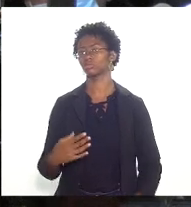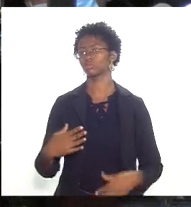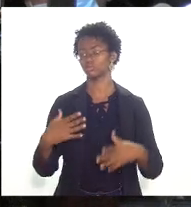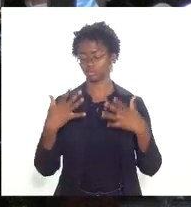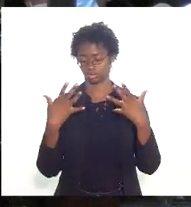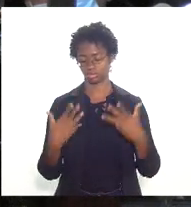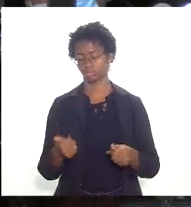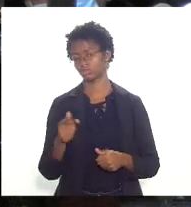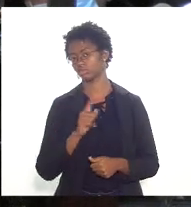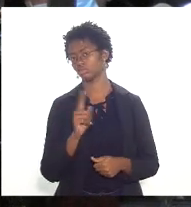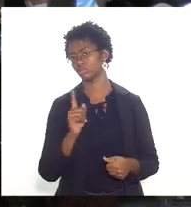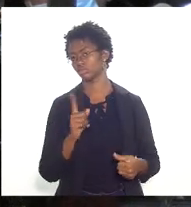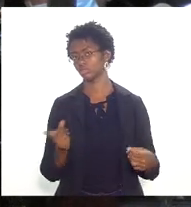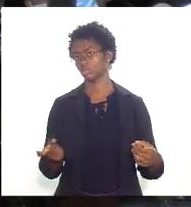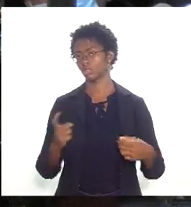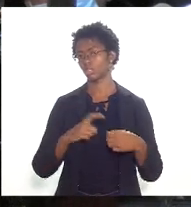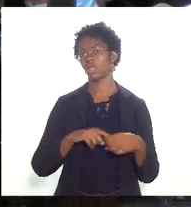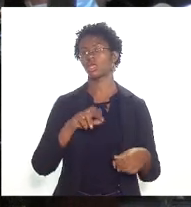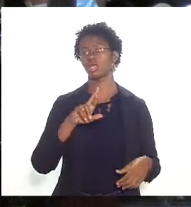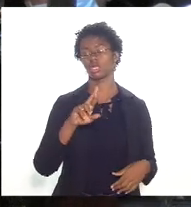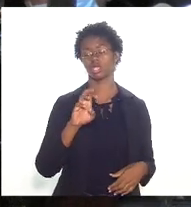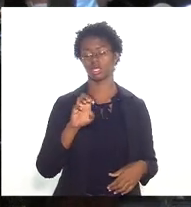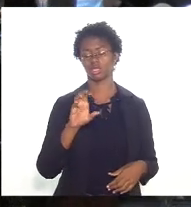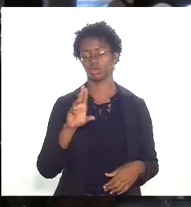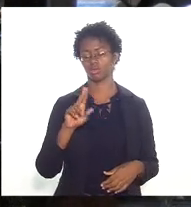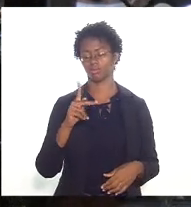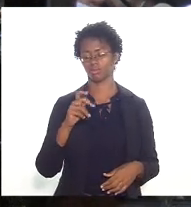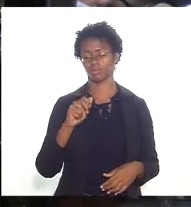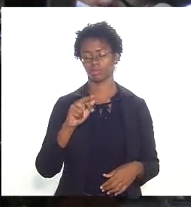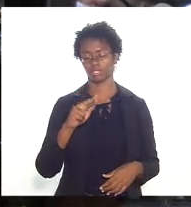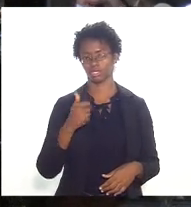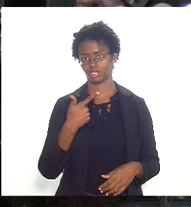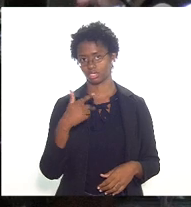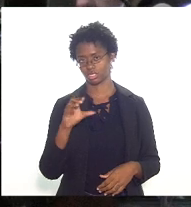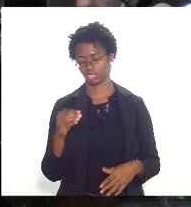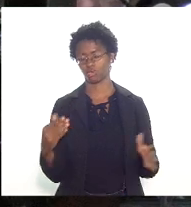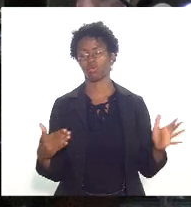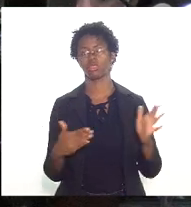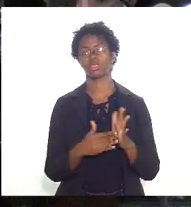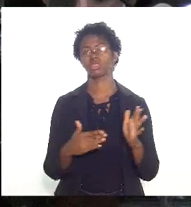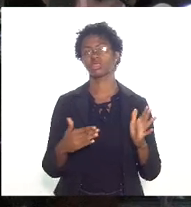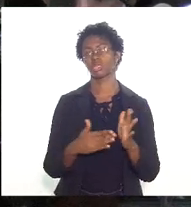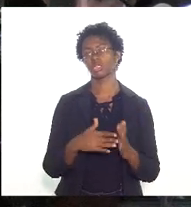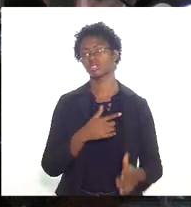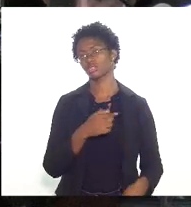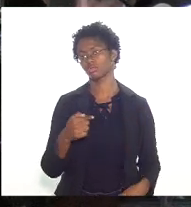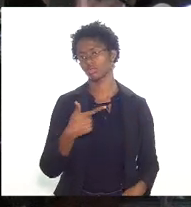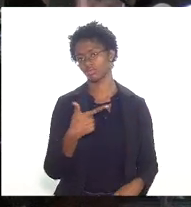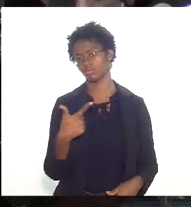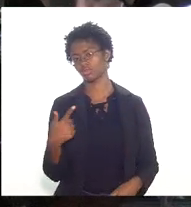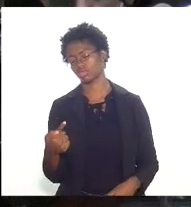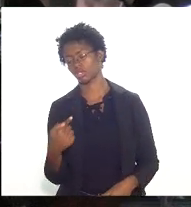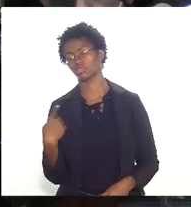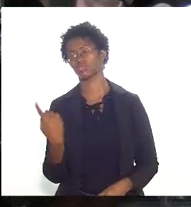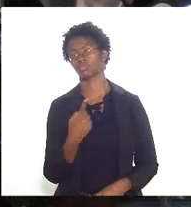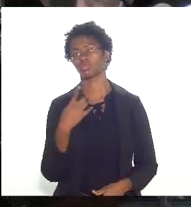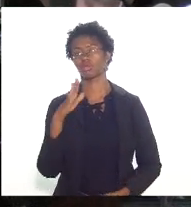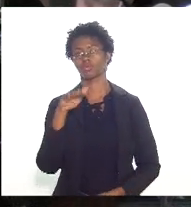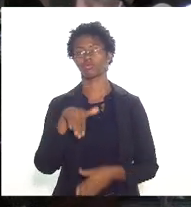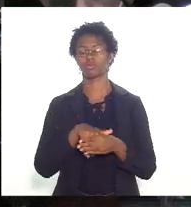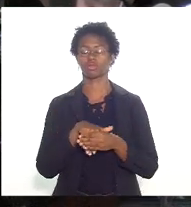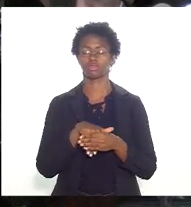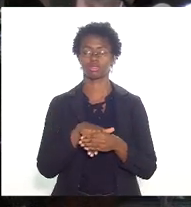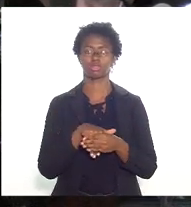um pactuar com o governo federal até a semana do 27 nós estaremos votando